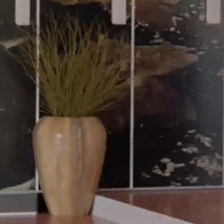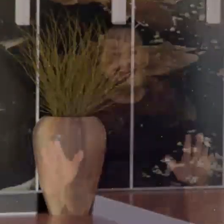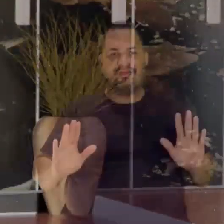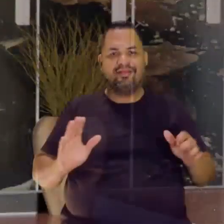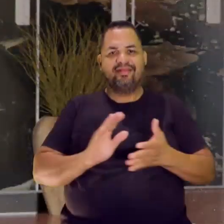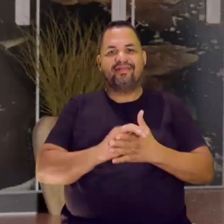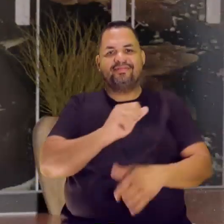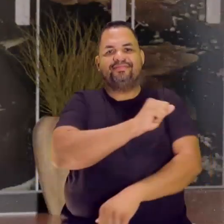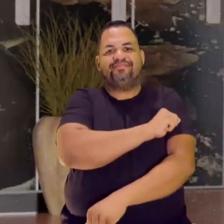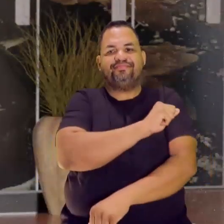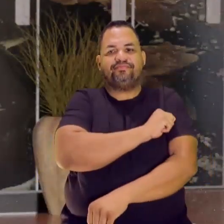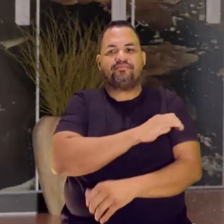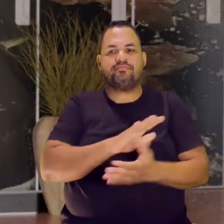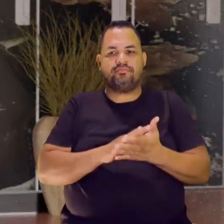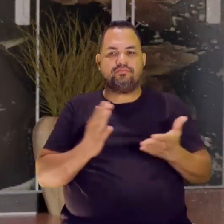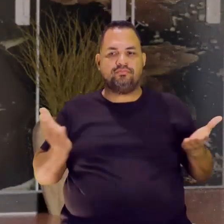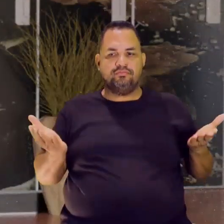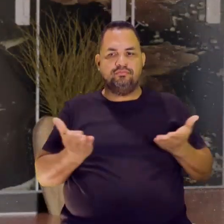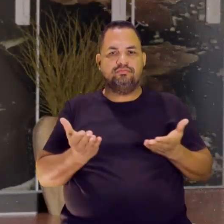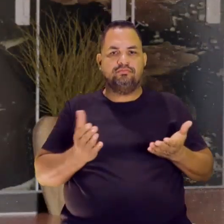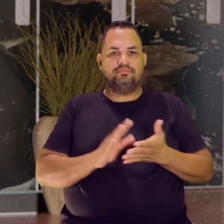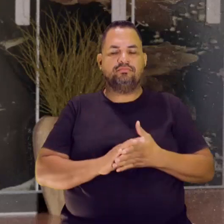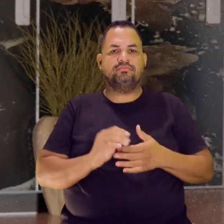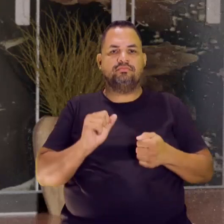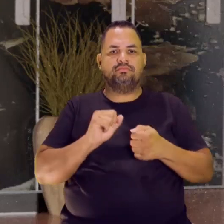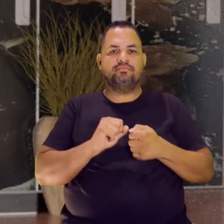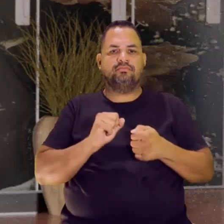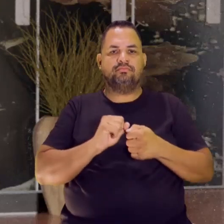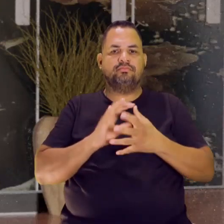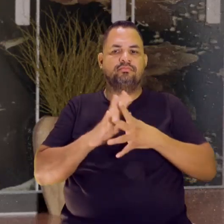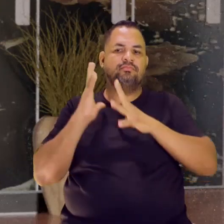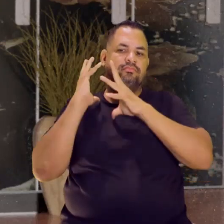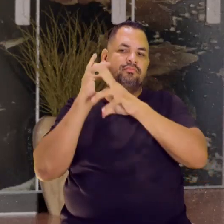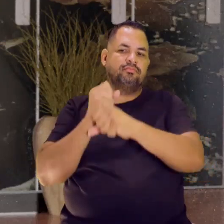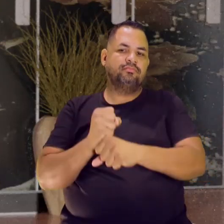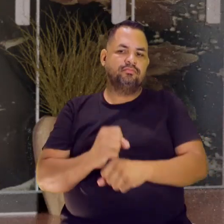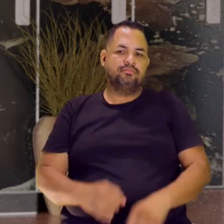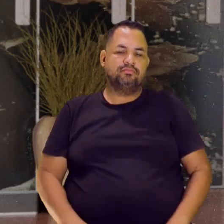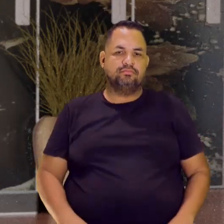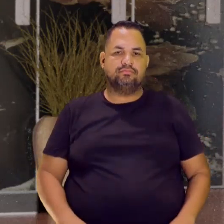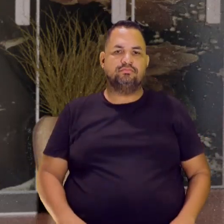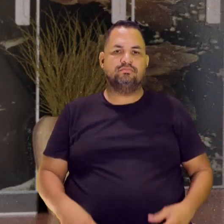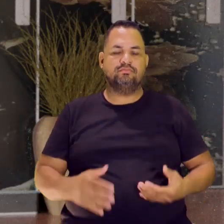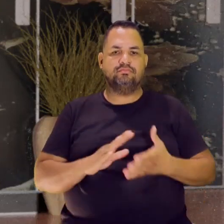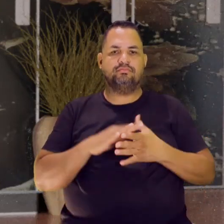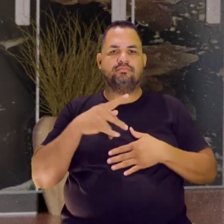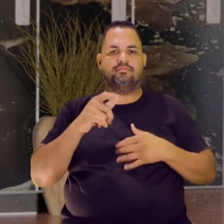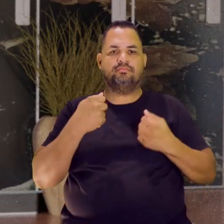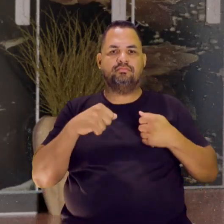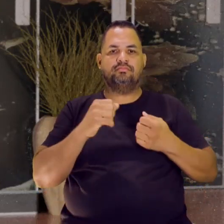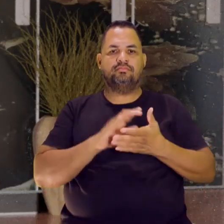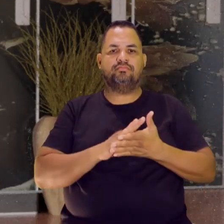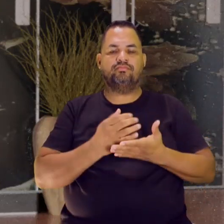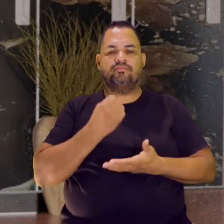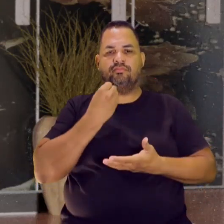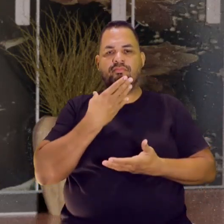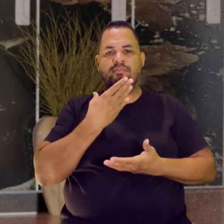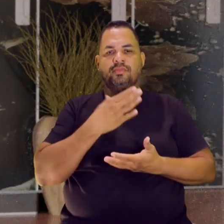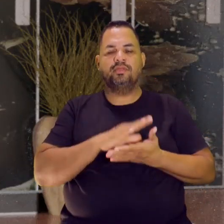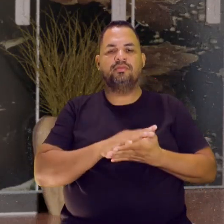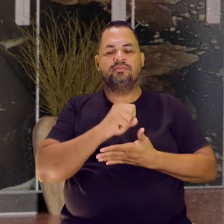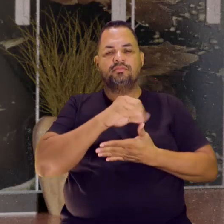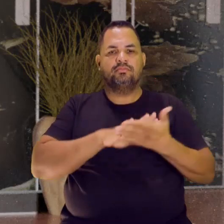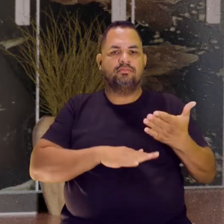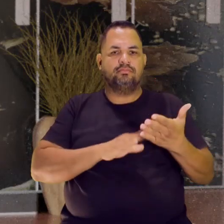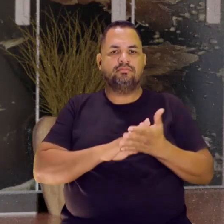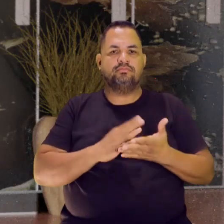Olá, alunos. Então, agora nós vamos para a nossa revisão para poder fazermos bem as nossas atividades.